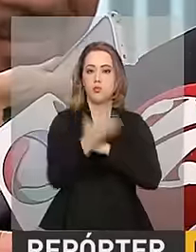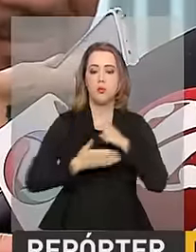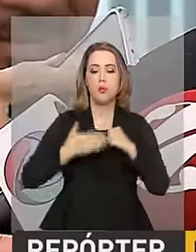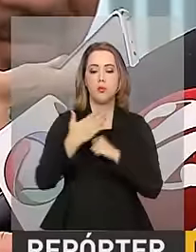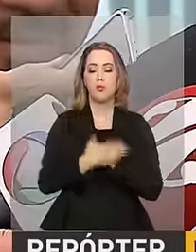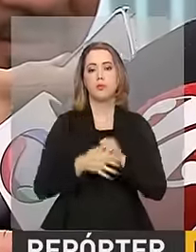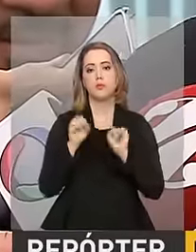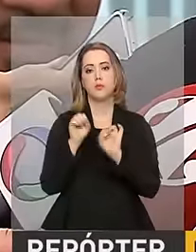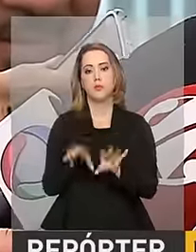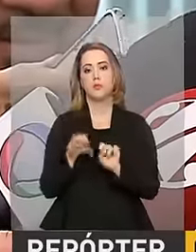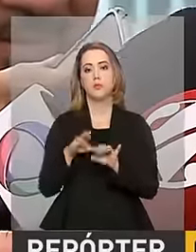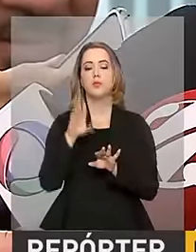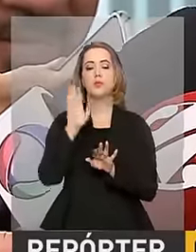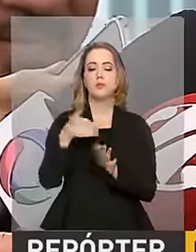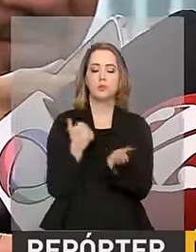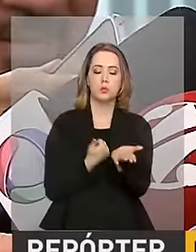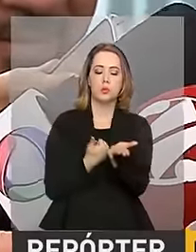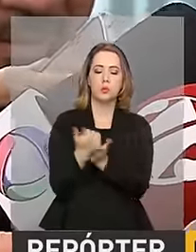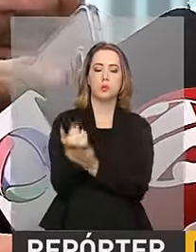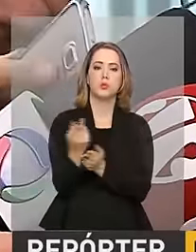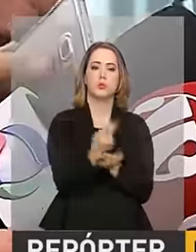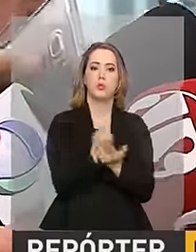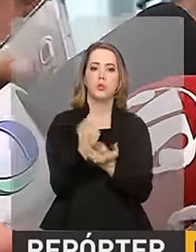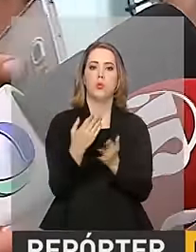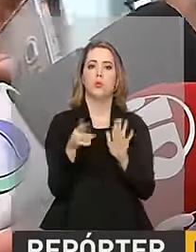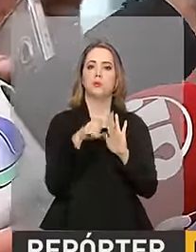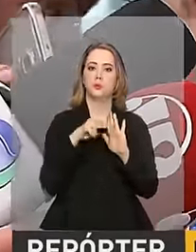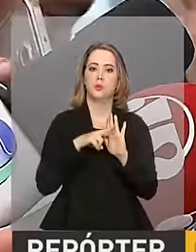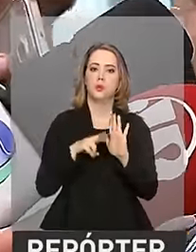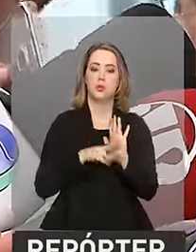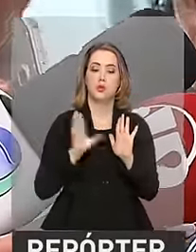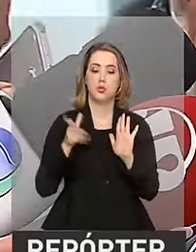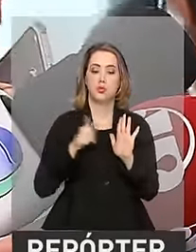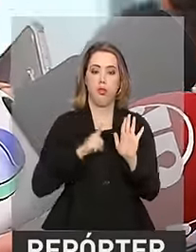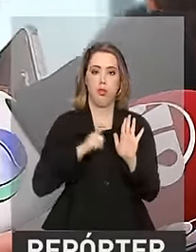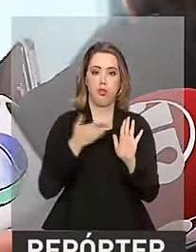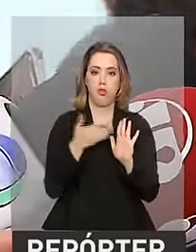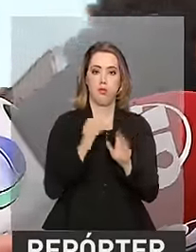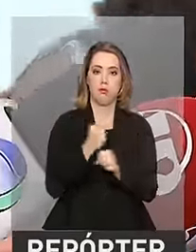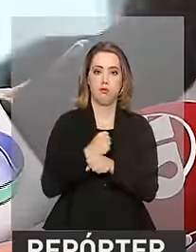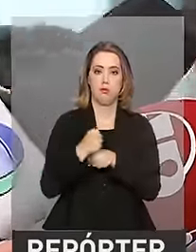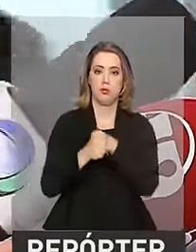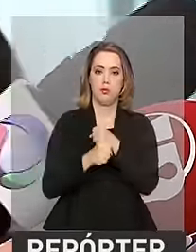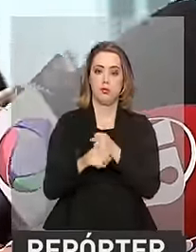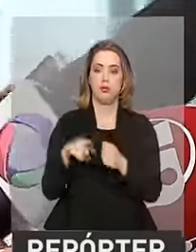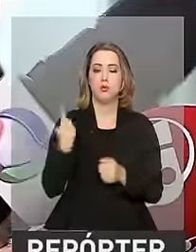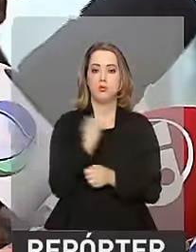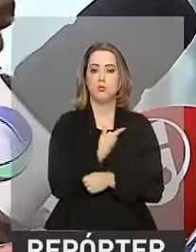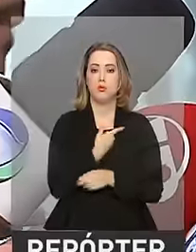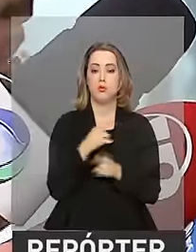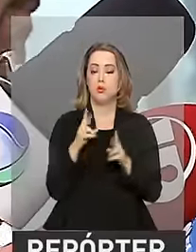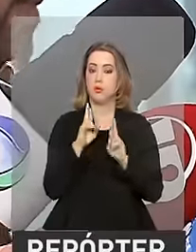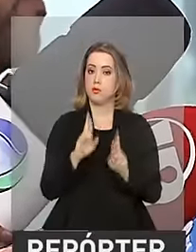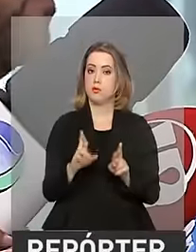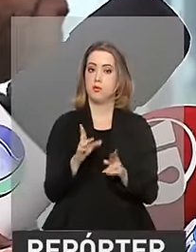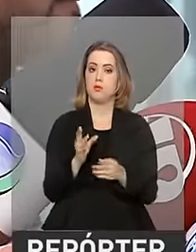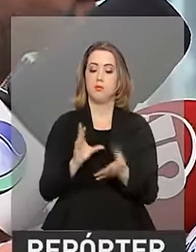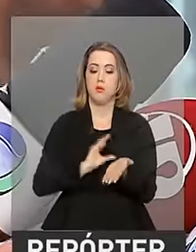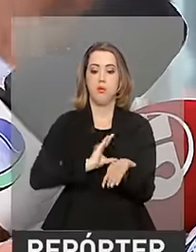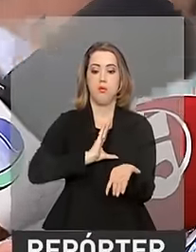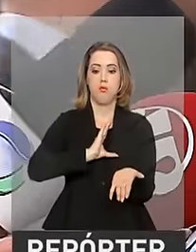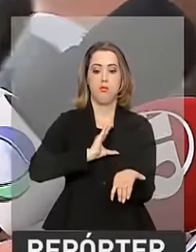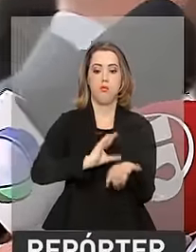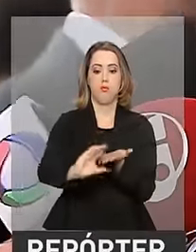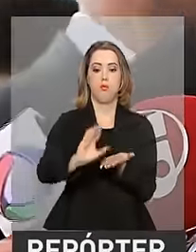mantidos conforme as regras vigentes e a partir de 17 Esperamos que a receita seja melhor do que agora a